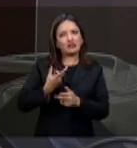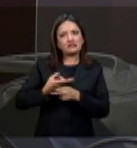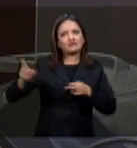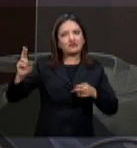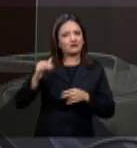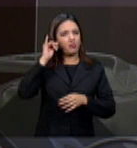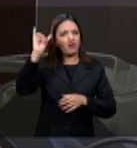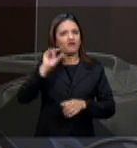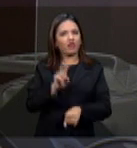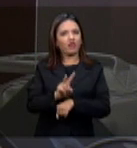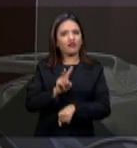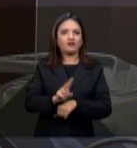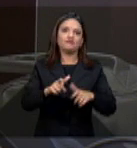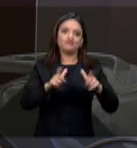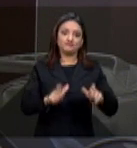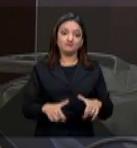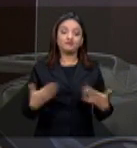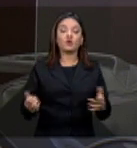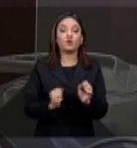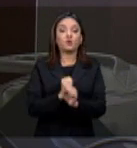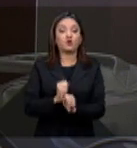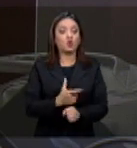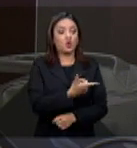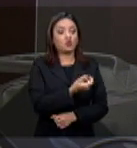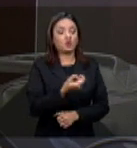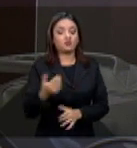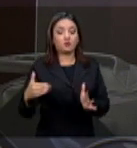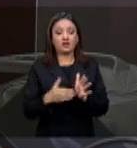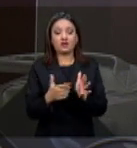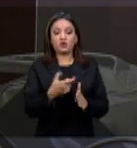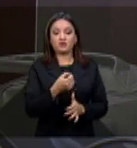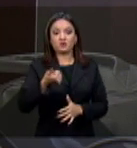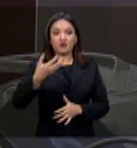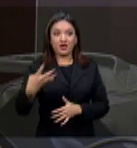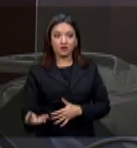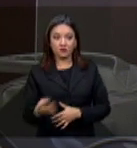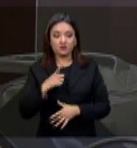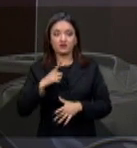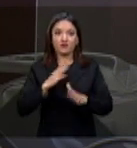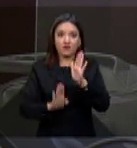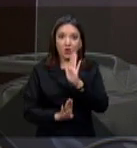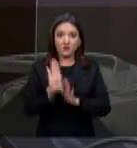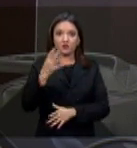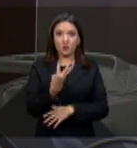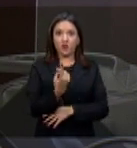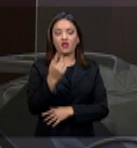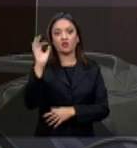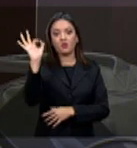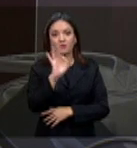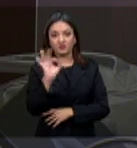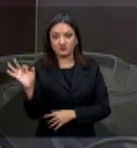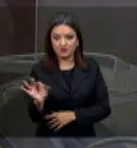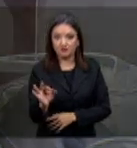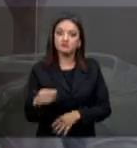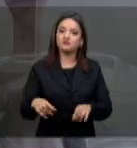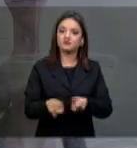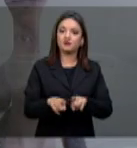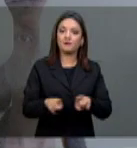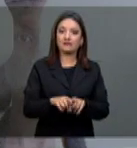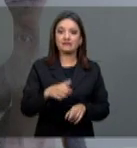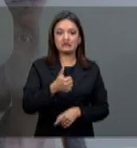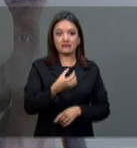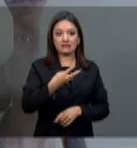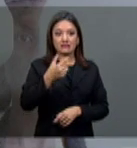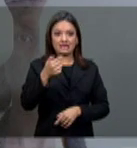e 2014, a produtividade agrícola no país aumentou 41%, ao mesmo tempo em que 137 terras indígenas